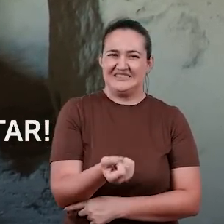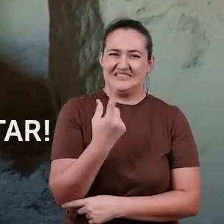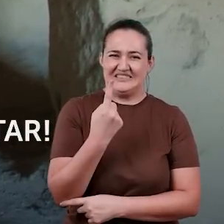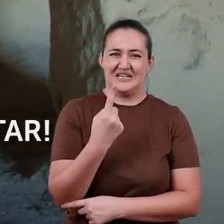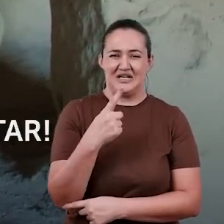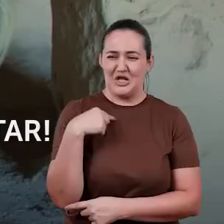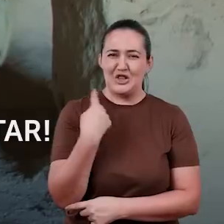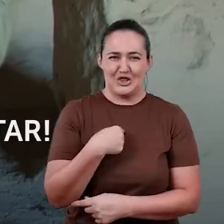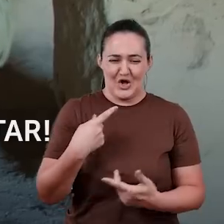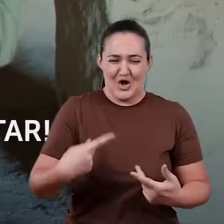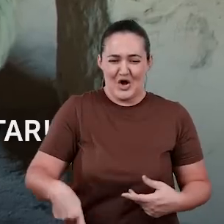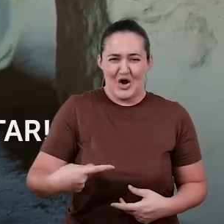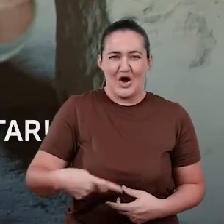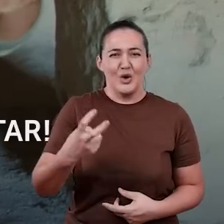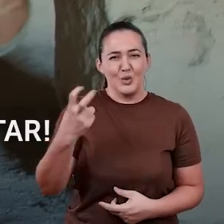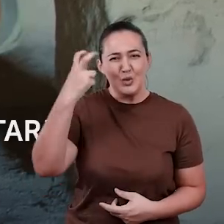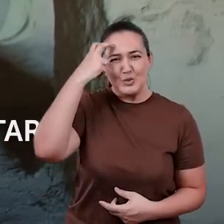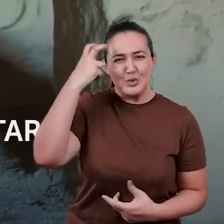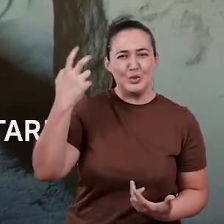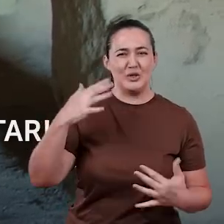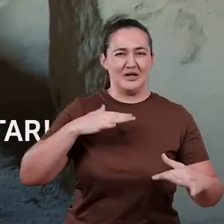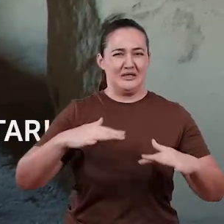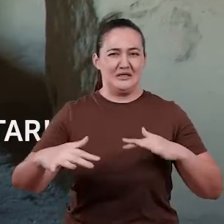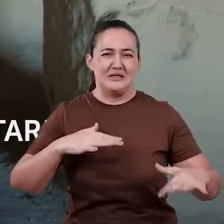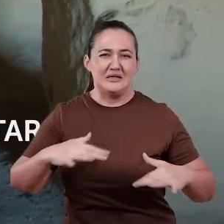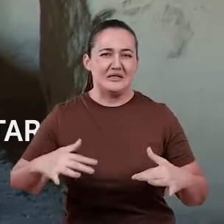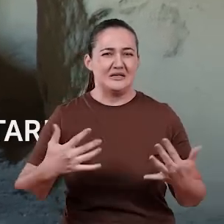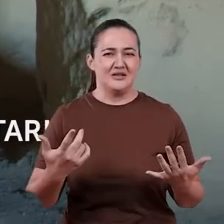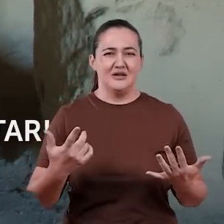estranha para a nossa cultura tão agitada, tão